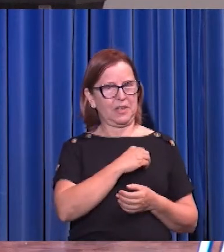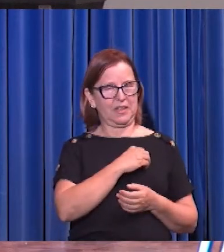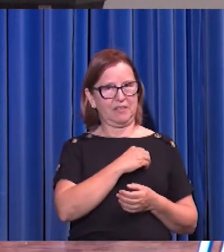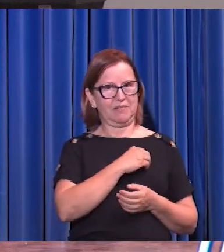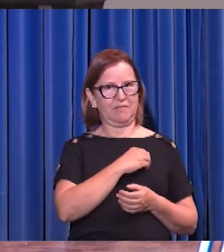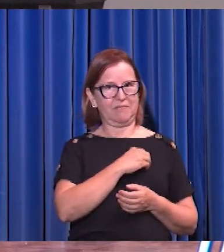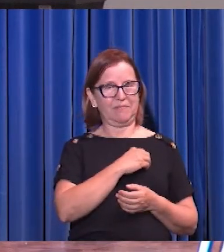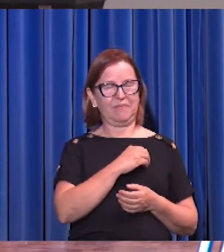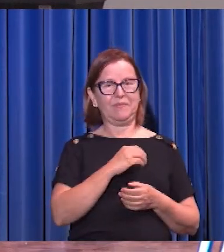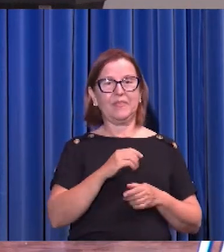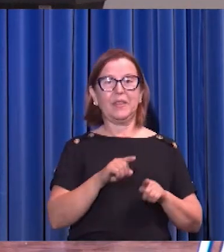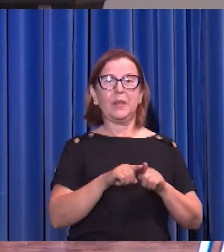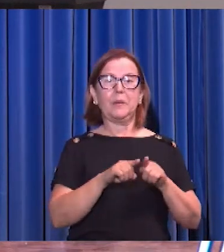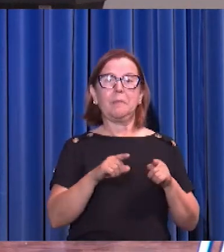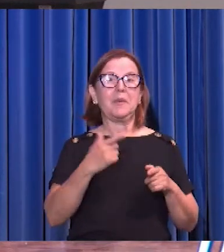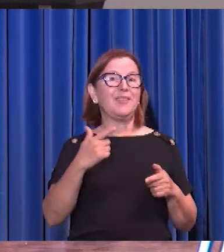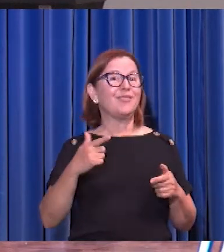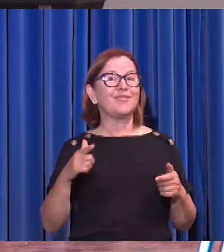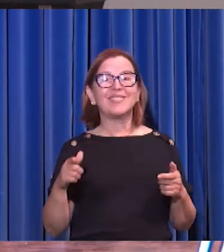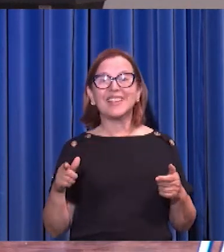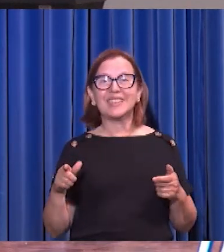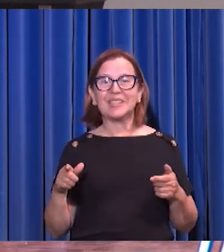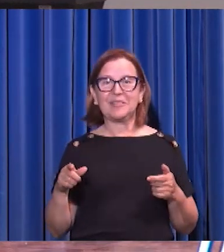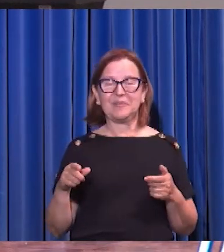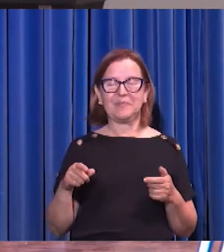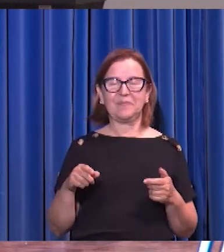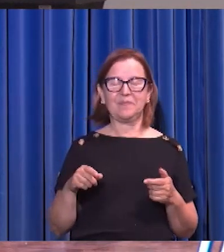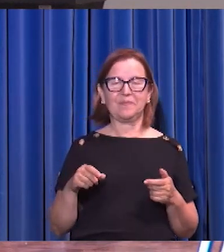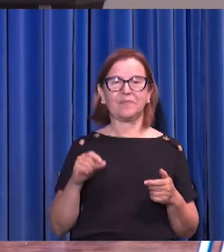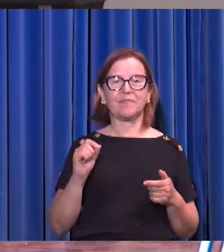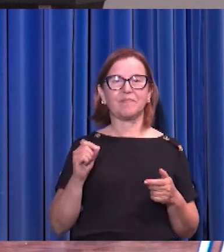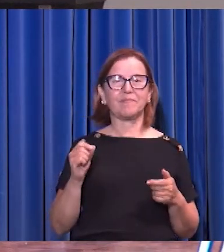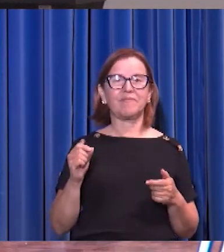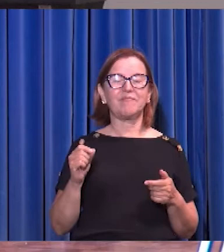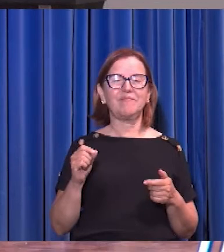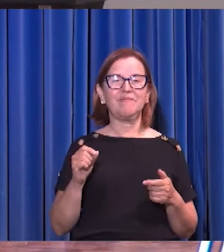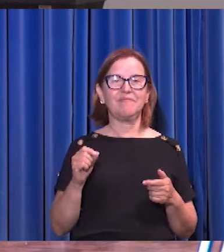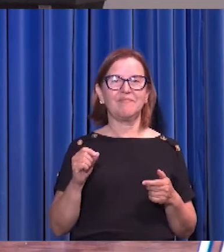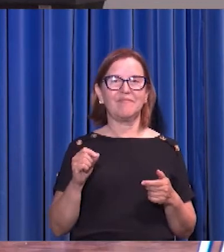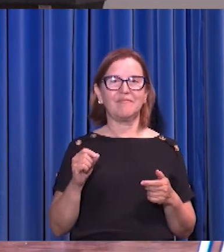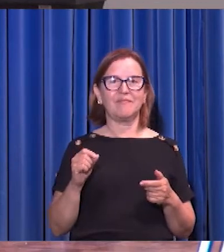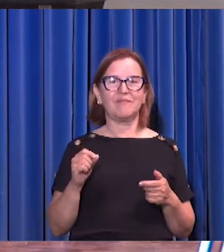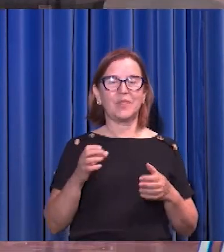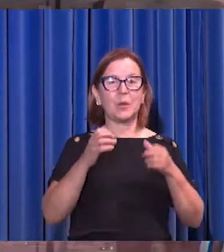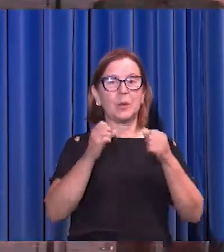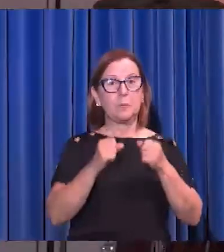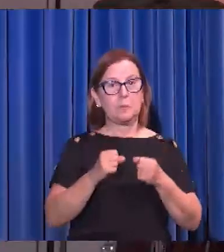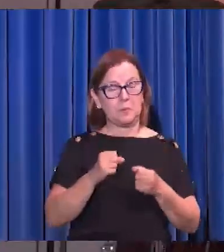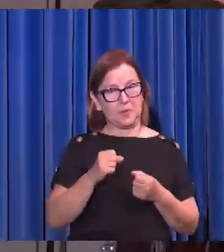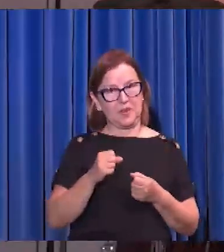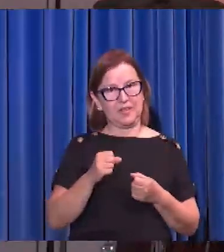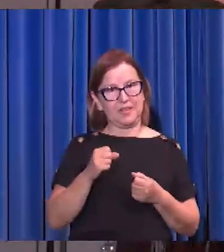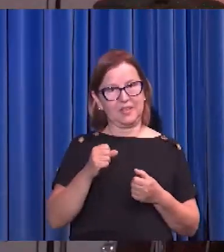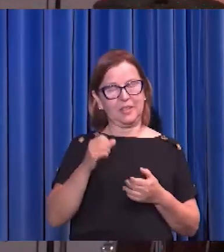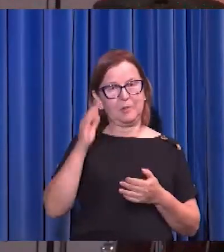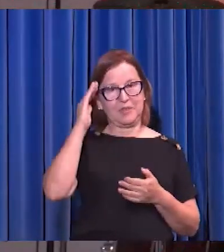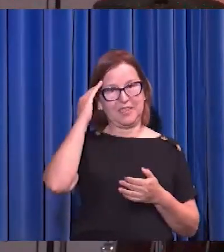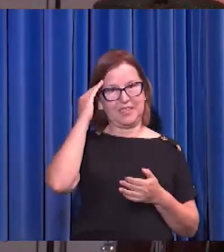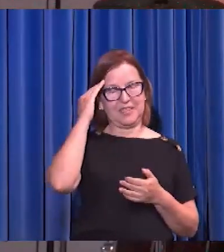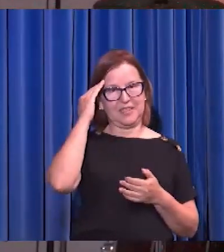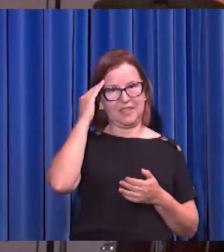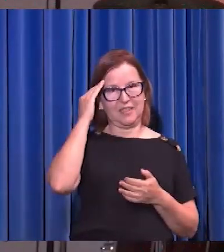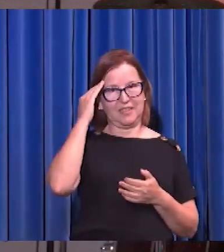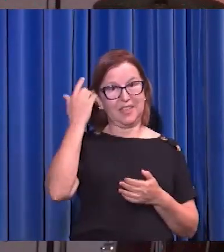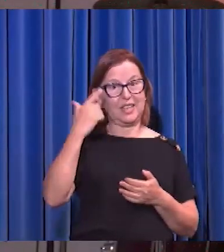aspas. Não existe. Qual a conclusão que eu chego em relação a essa primeira tentativa? Não